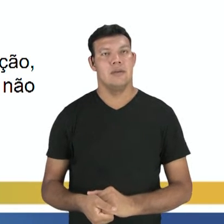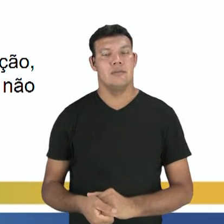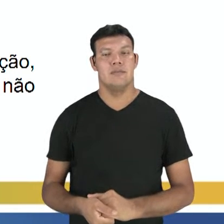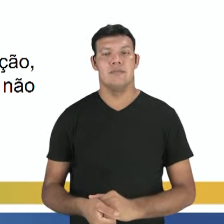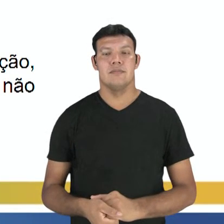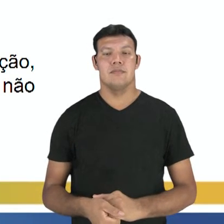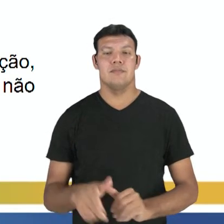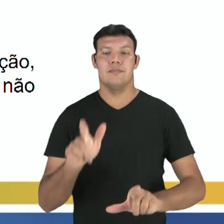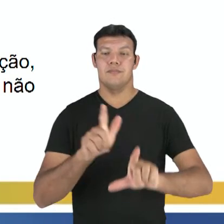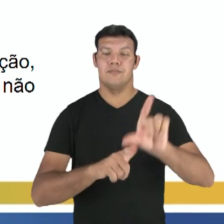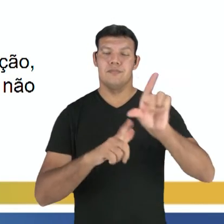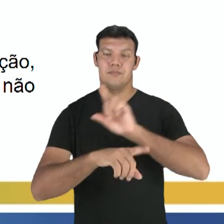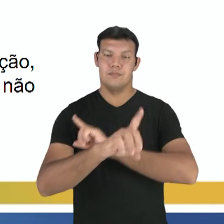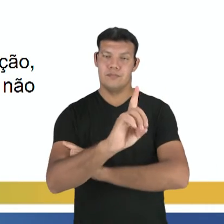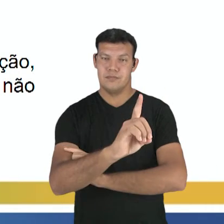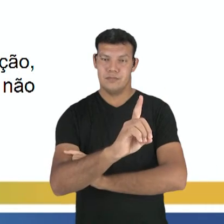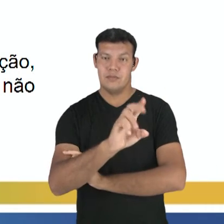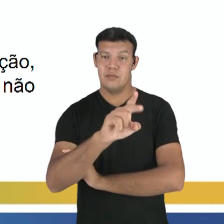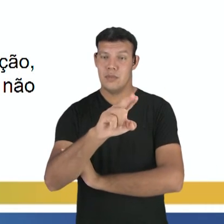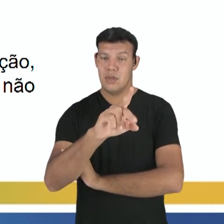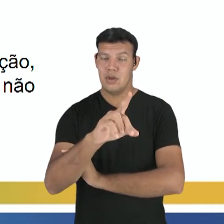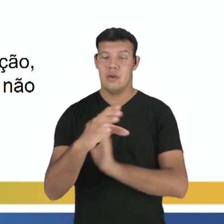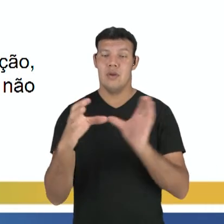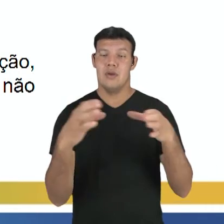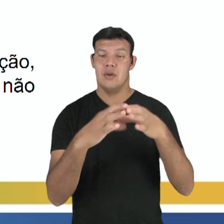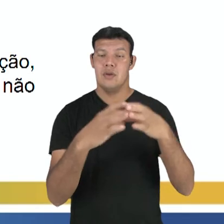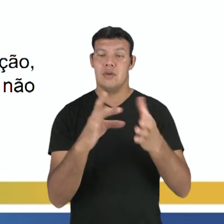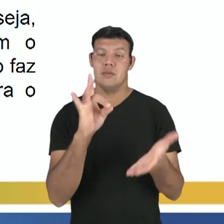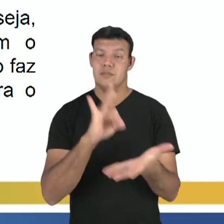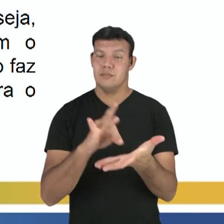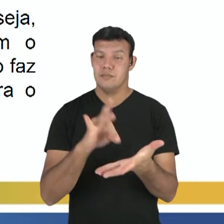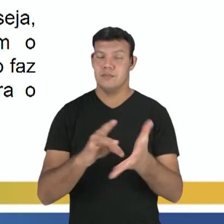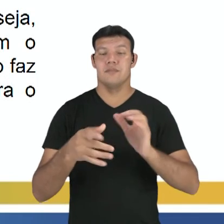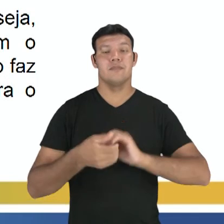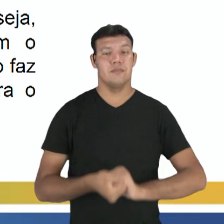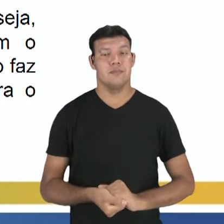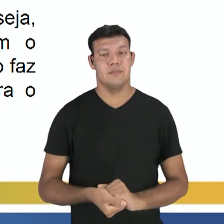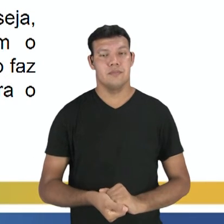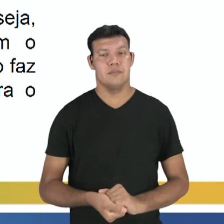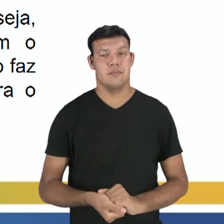da função é igual aos reais.